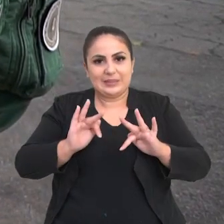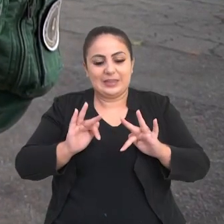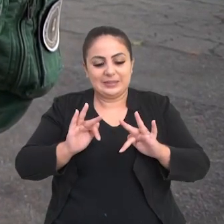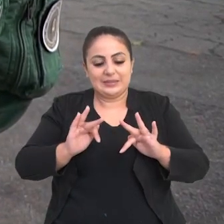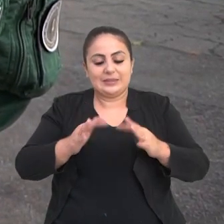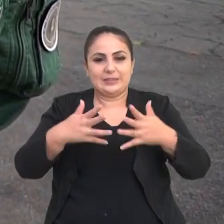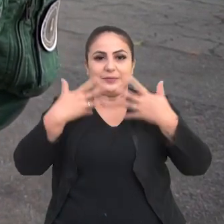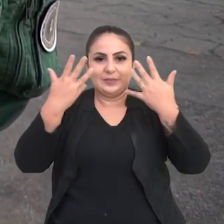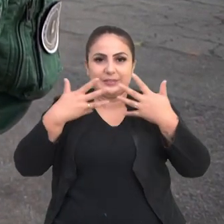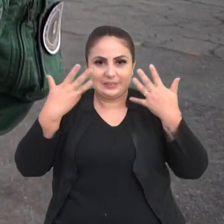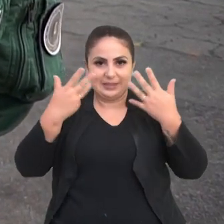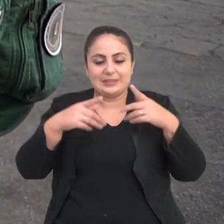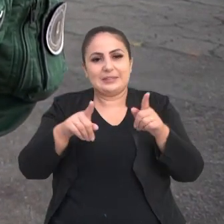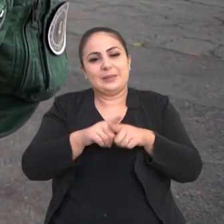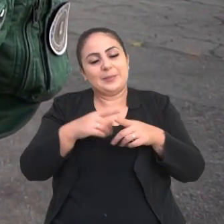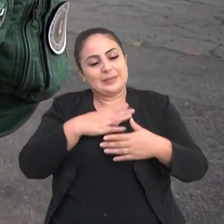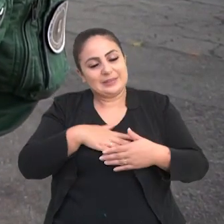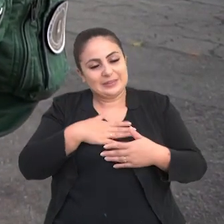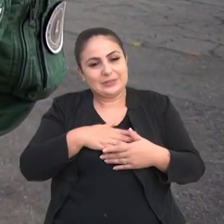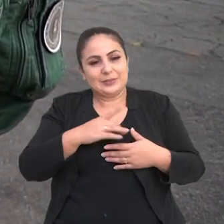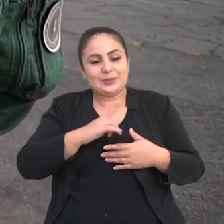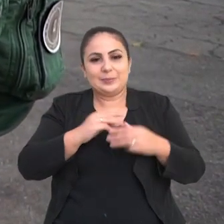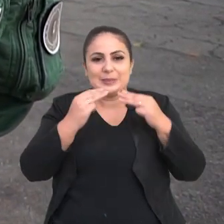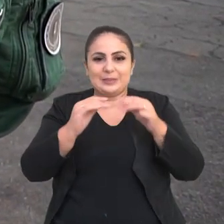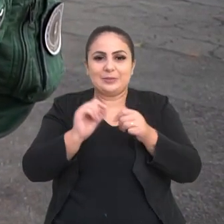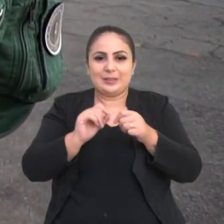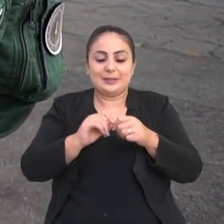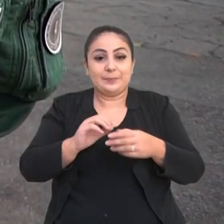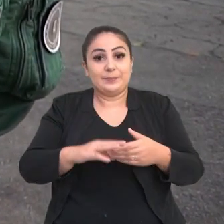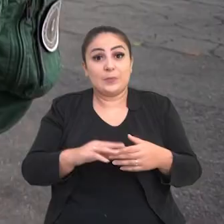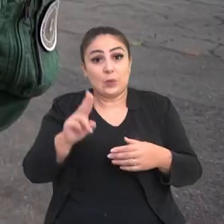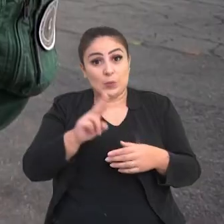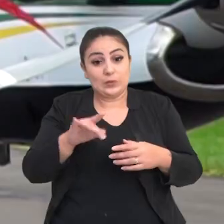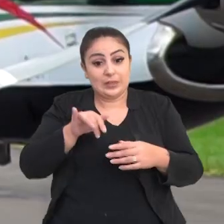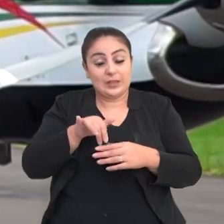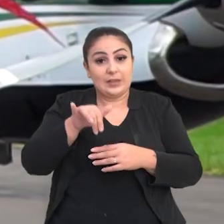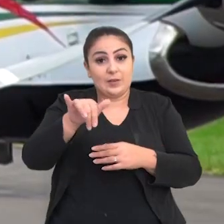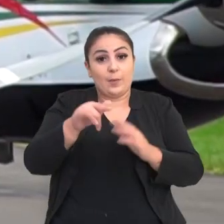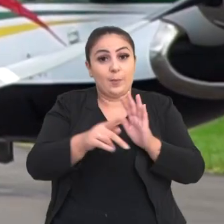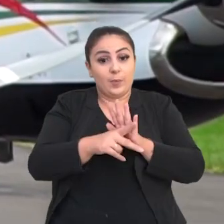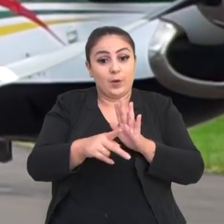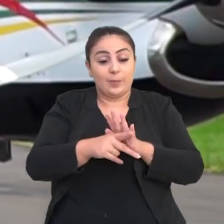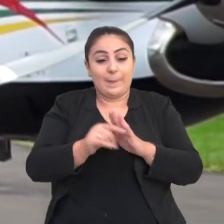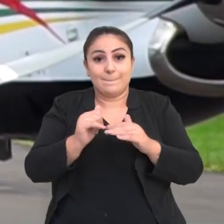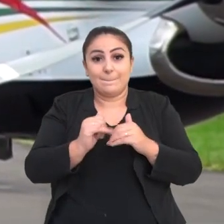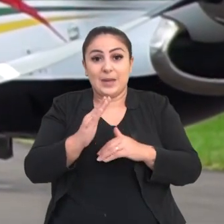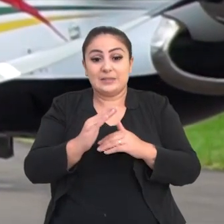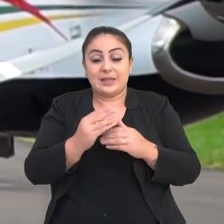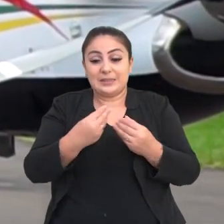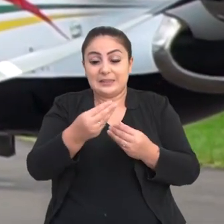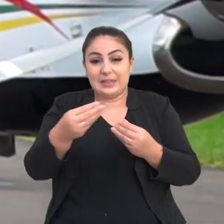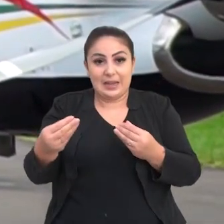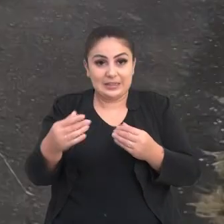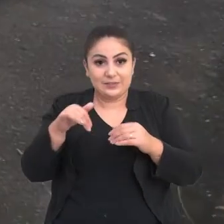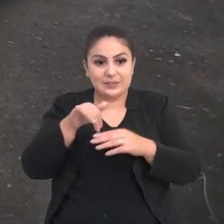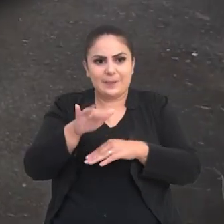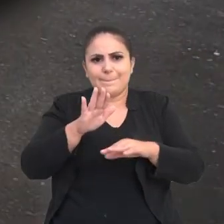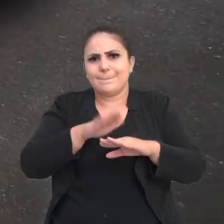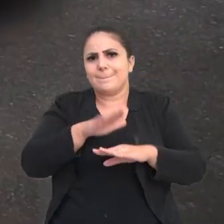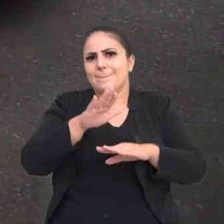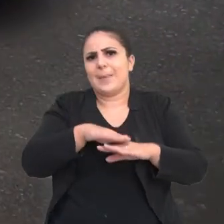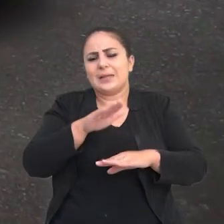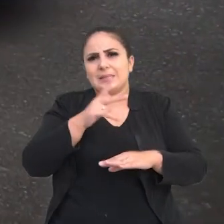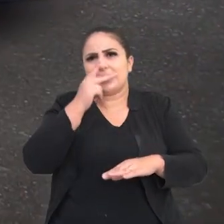de felicidade, alegria e satisfação pelo dever cumprido. O uso das aeronaves ela torna a distribuição